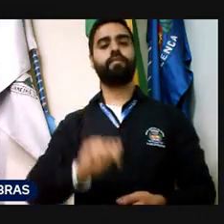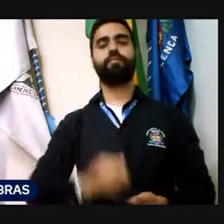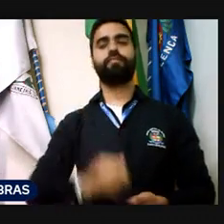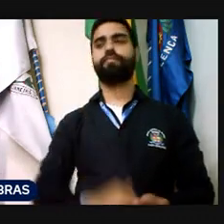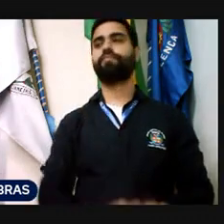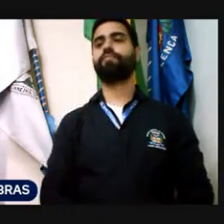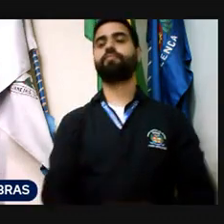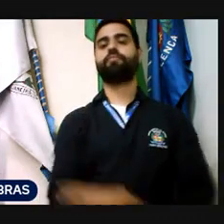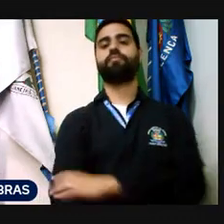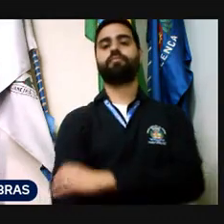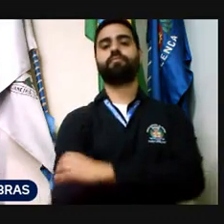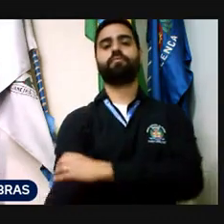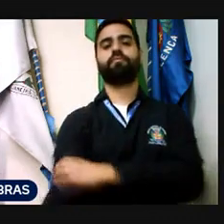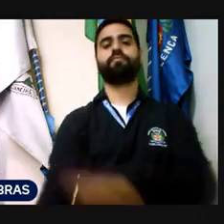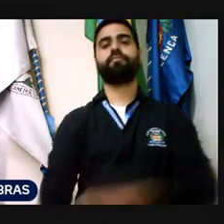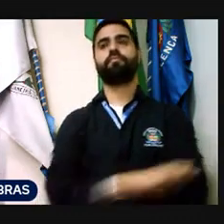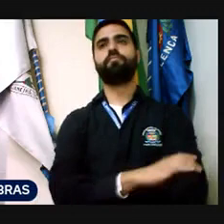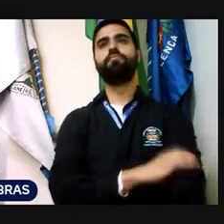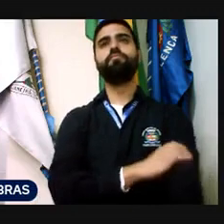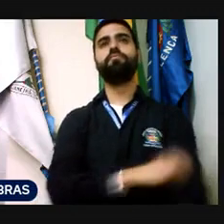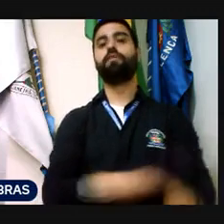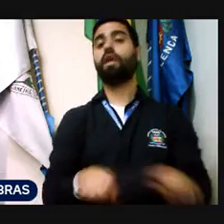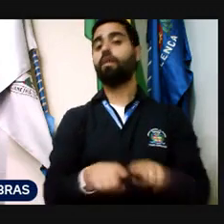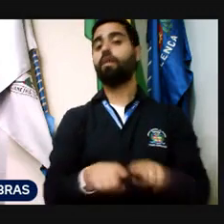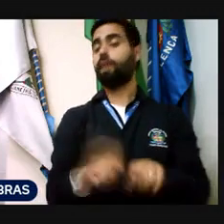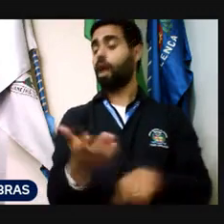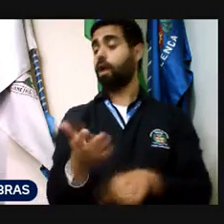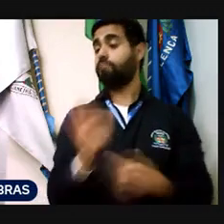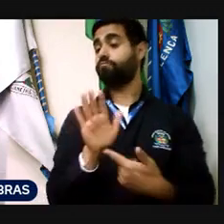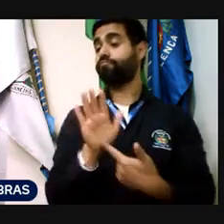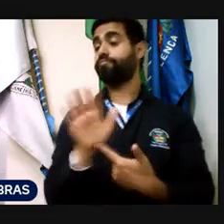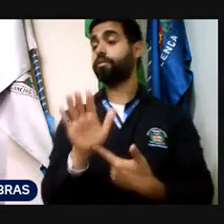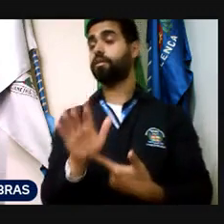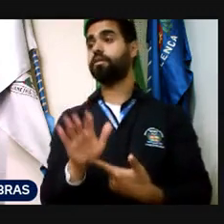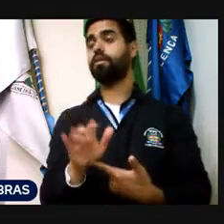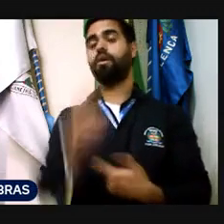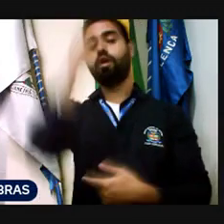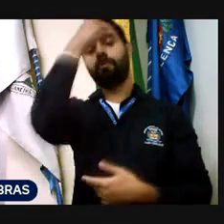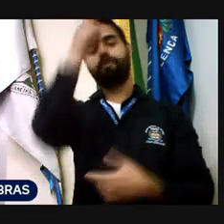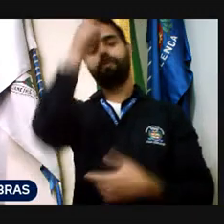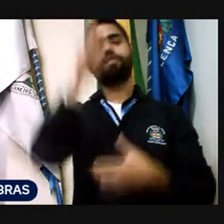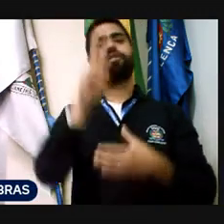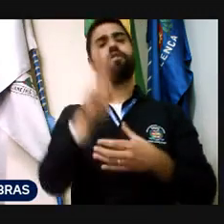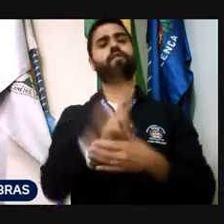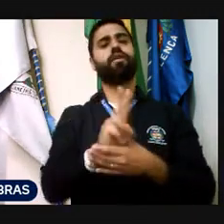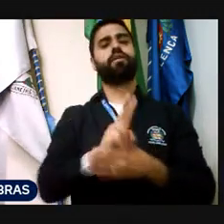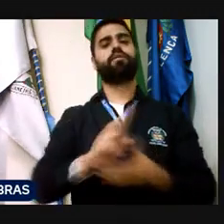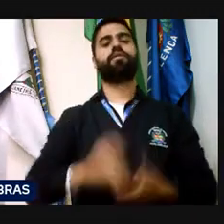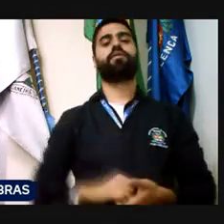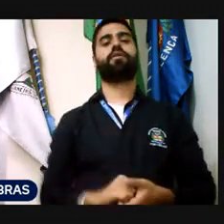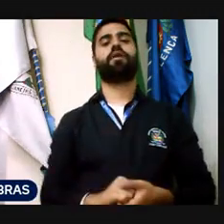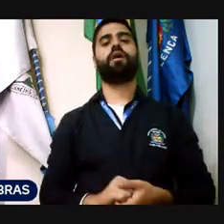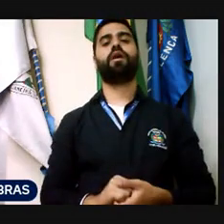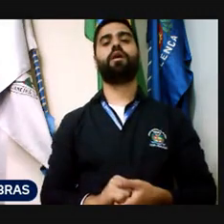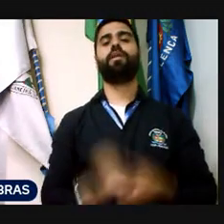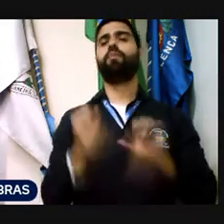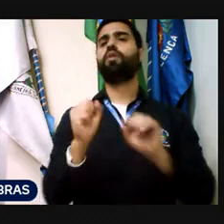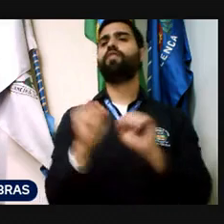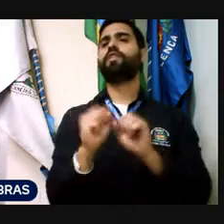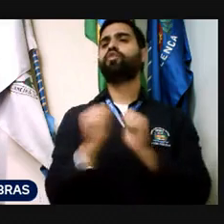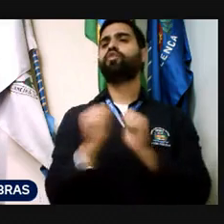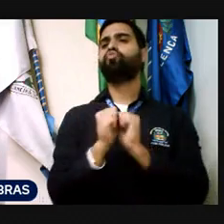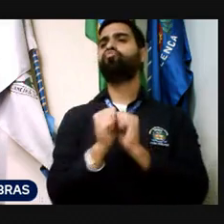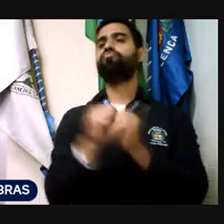forma edimental, requer o encaminhamento da presente indicação ao chefe do Poder Executivo Municipal, para que o mesmo se habilite junto à